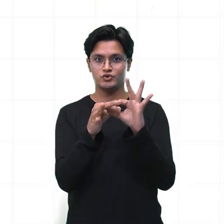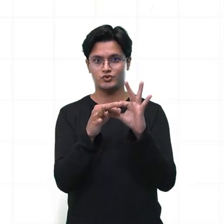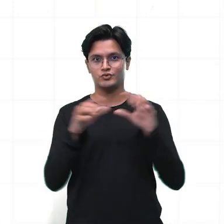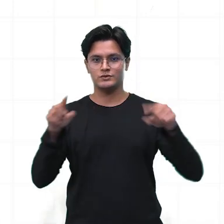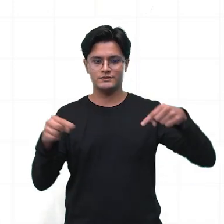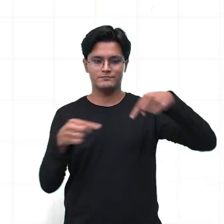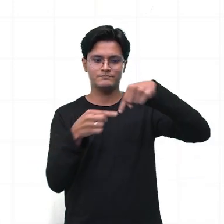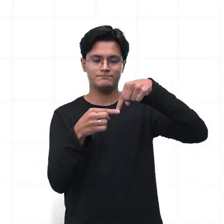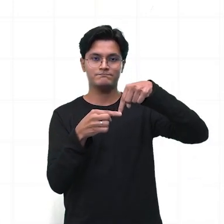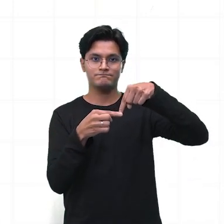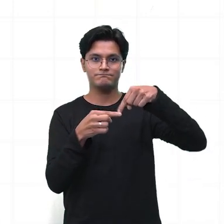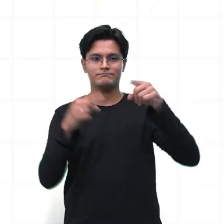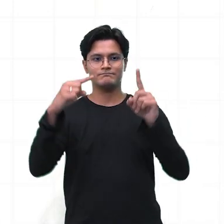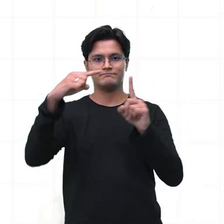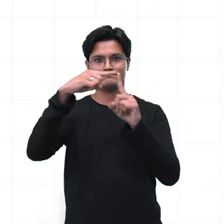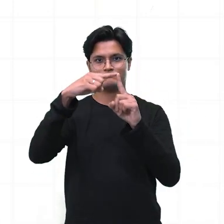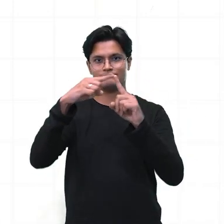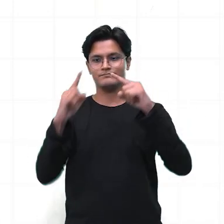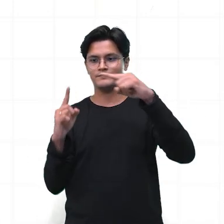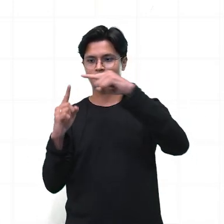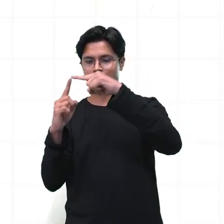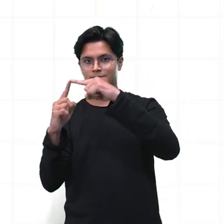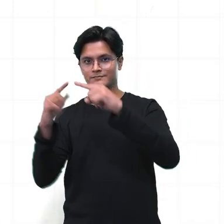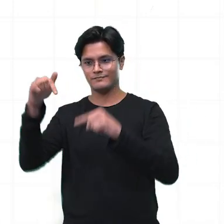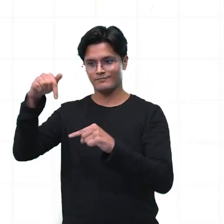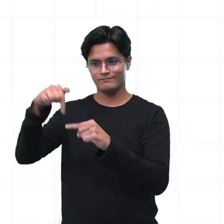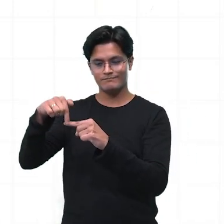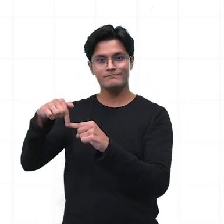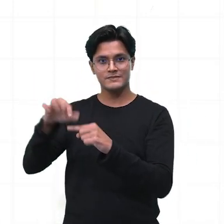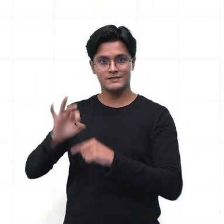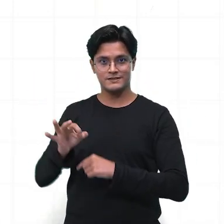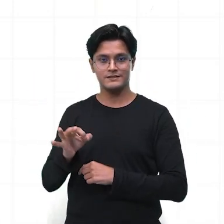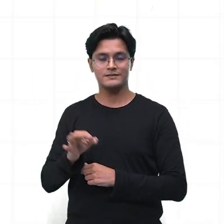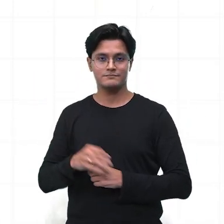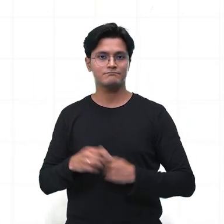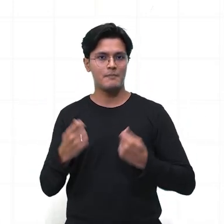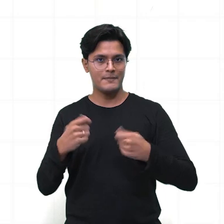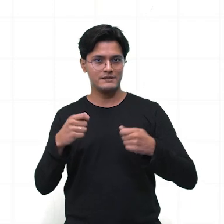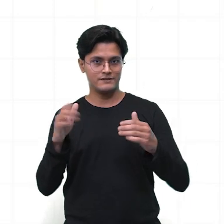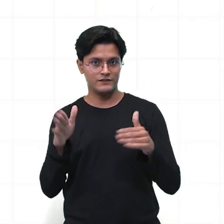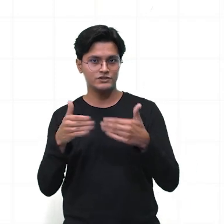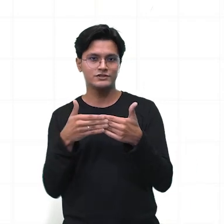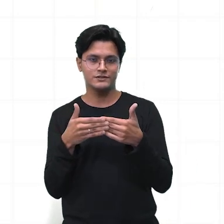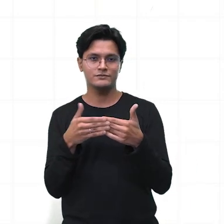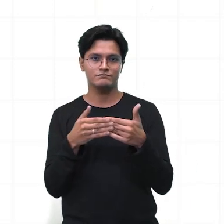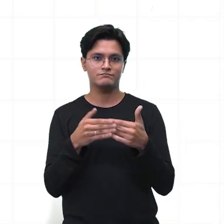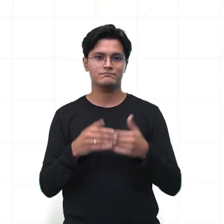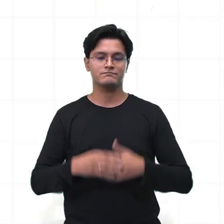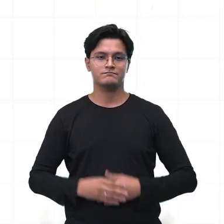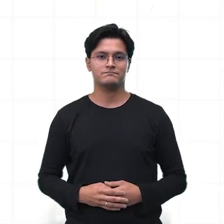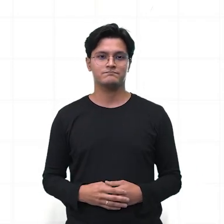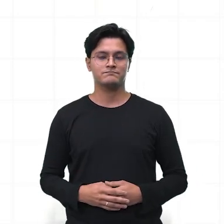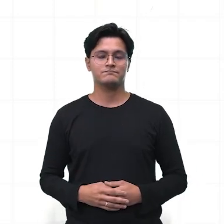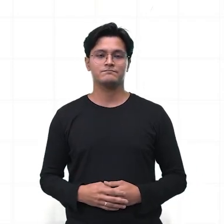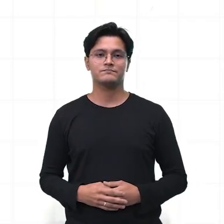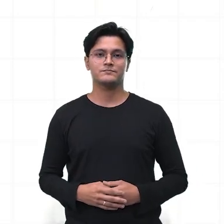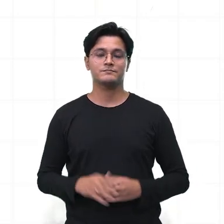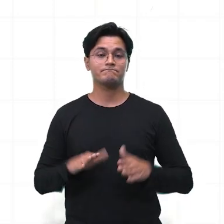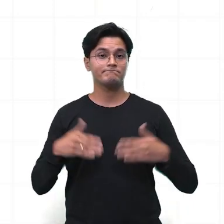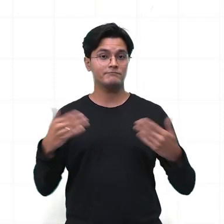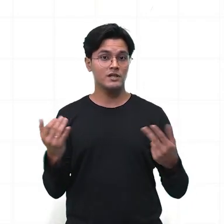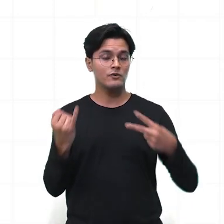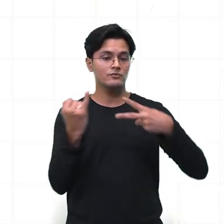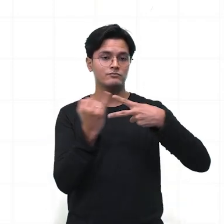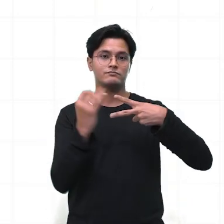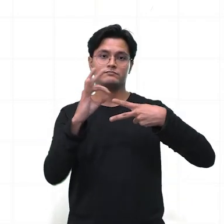estar fechadas. Então eu preciso, tá, fechar aqui os 4 cantos, tá bom? Então polígonos